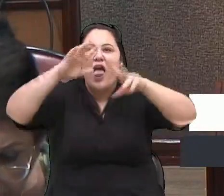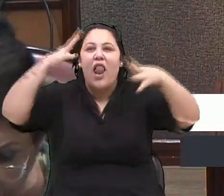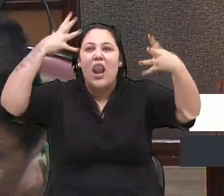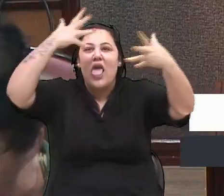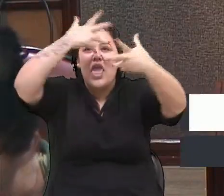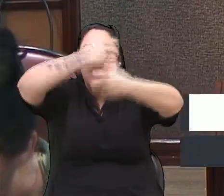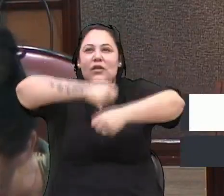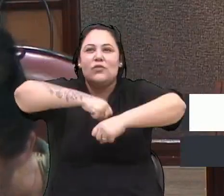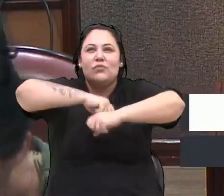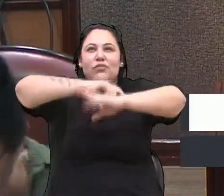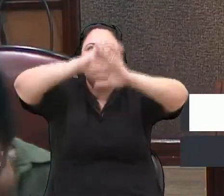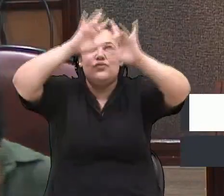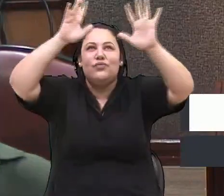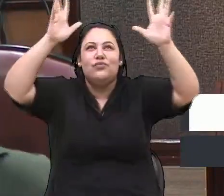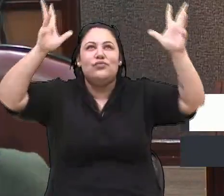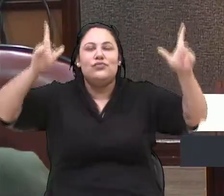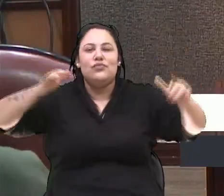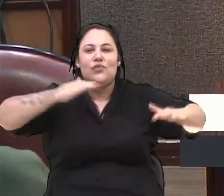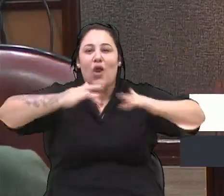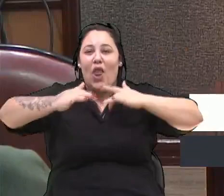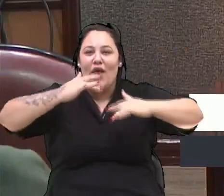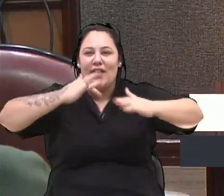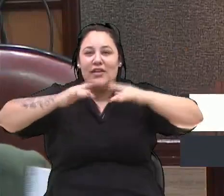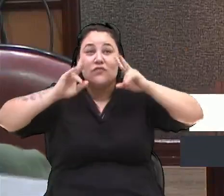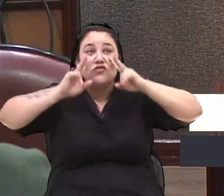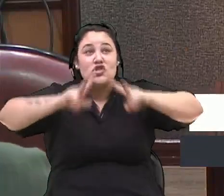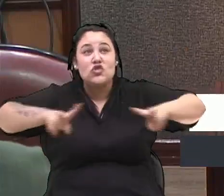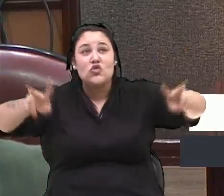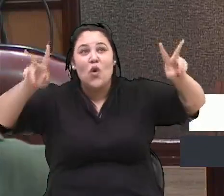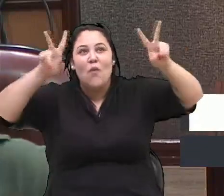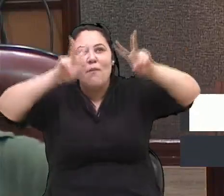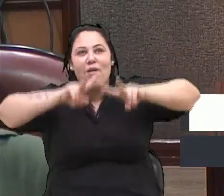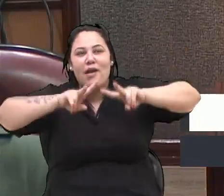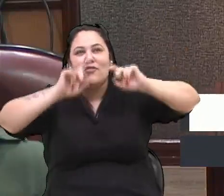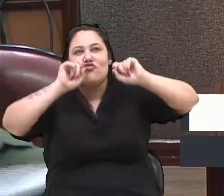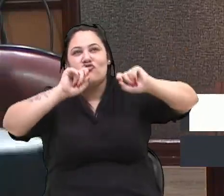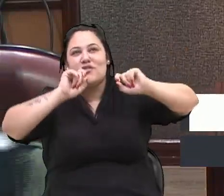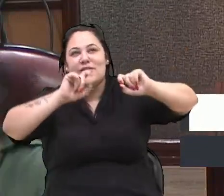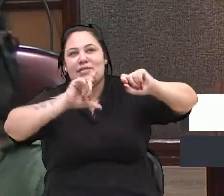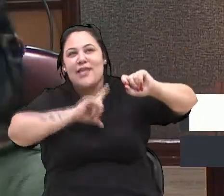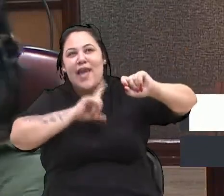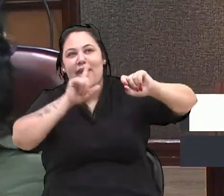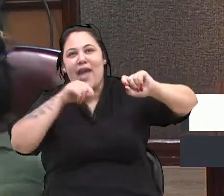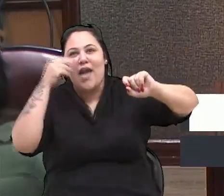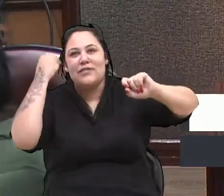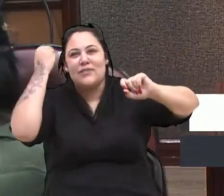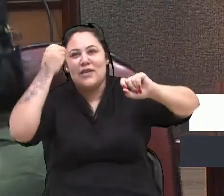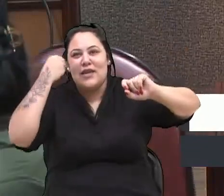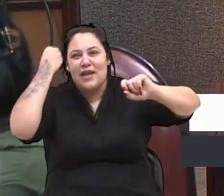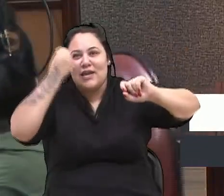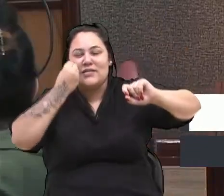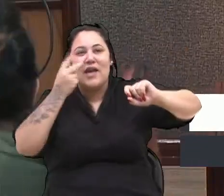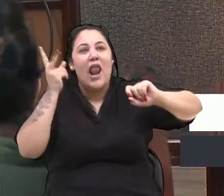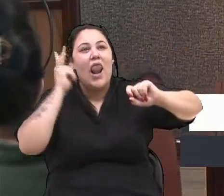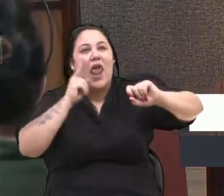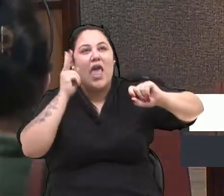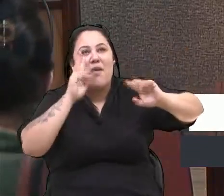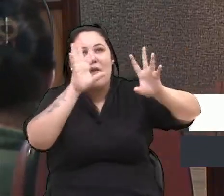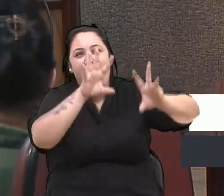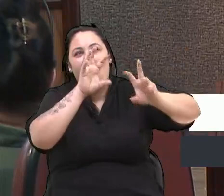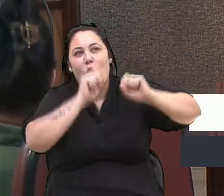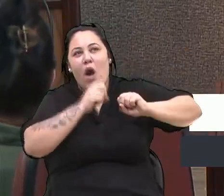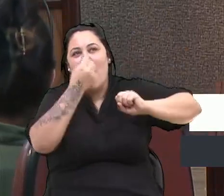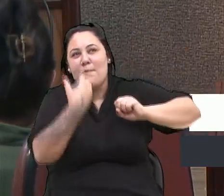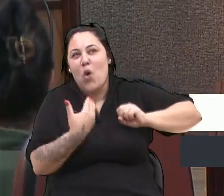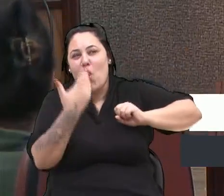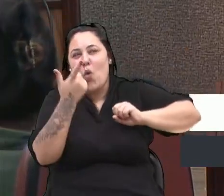né? Visualmente, o que ele proporciona para a pessoa, isso é a experiência que, de fato, é boa, que a